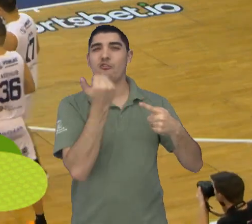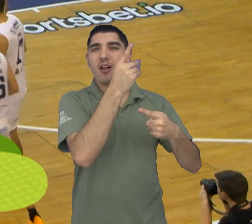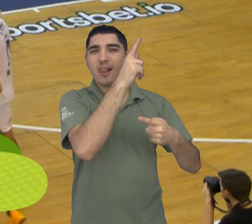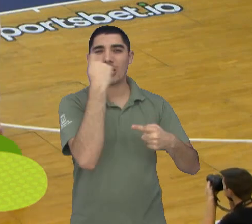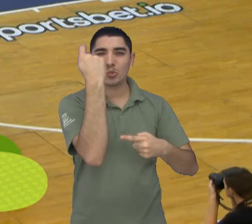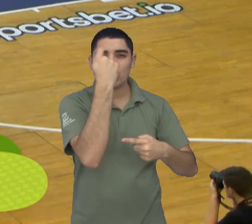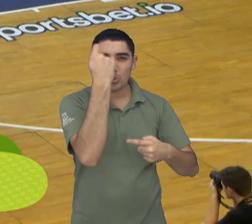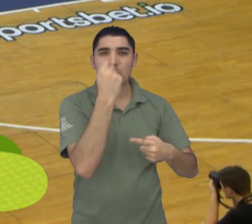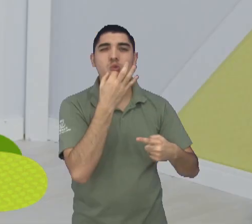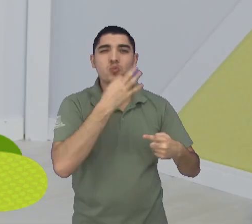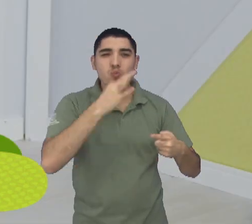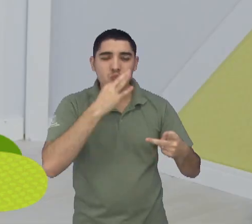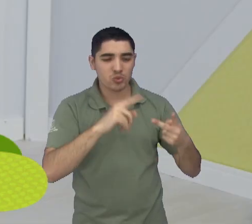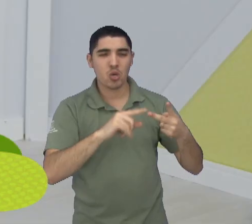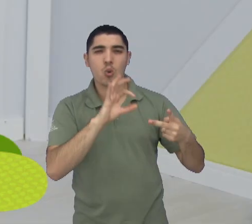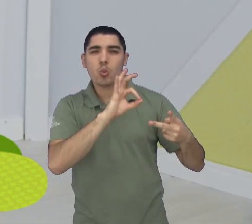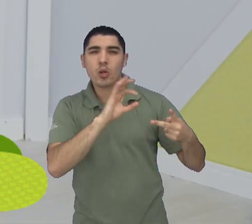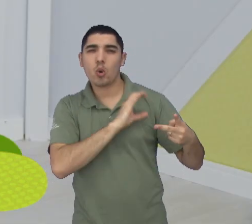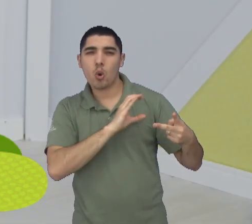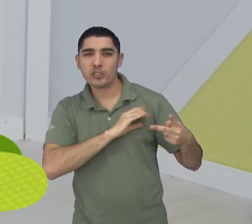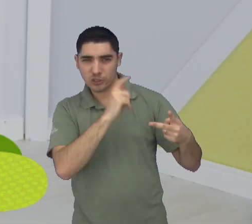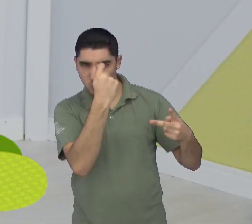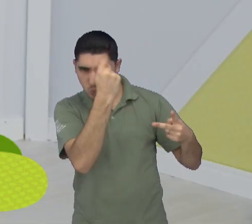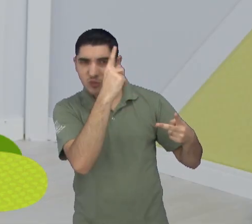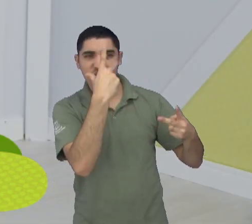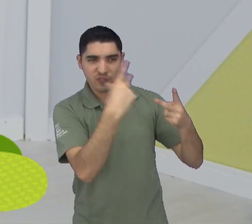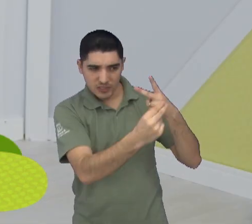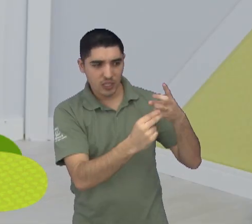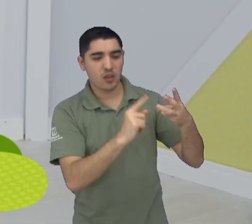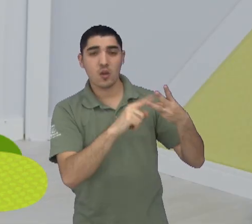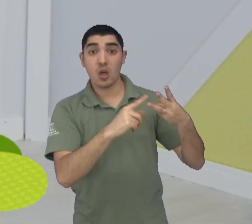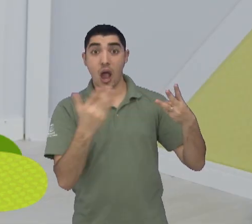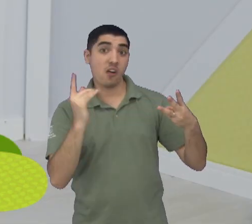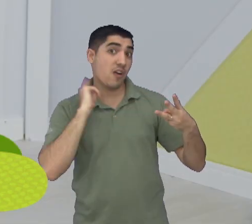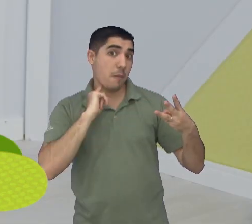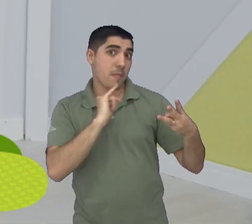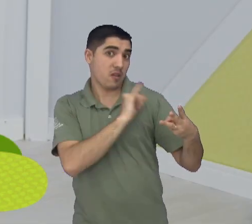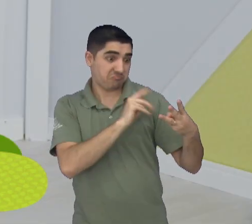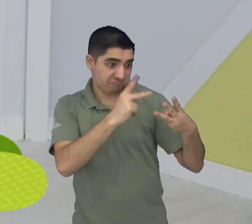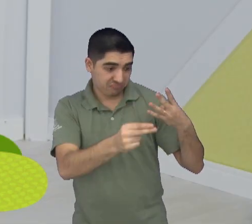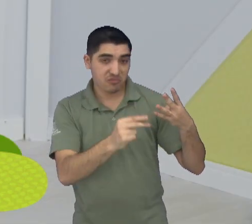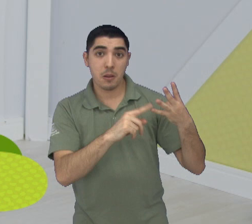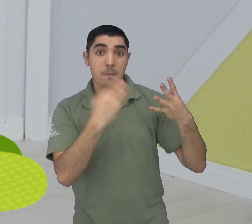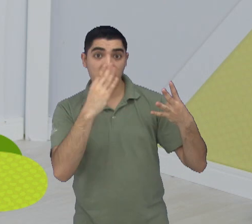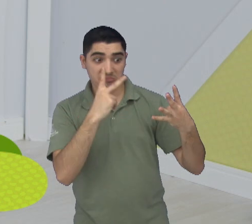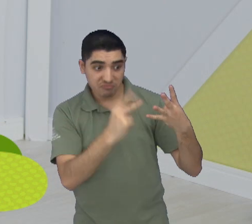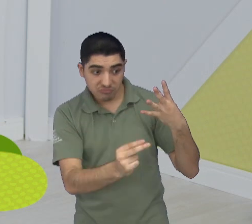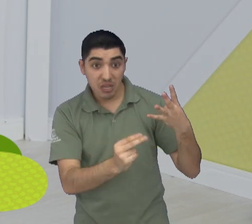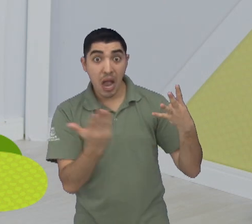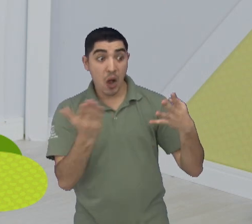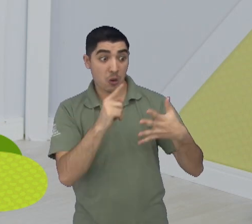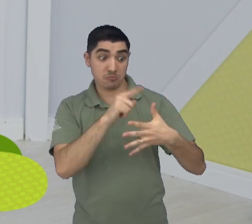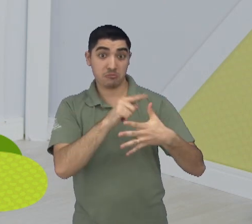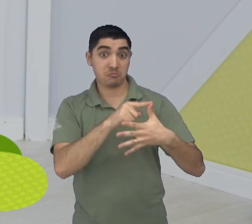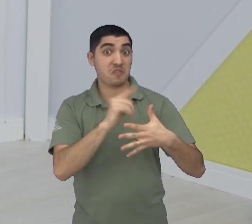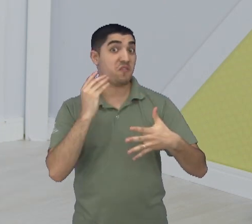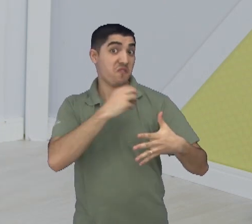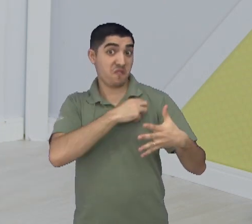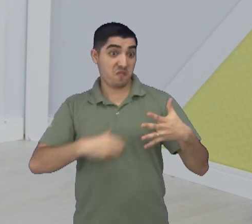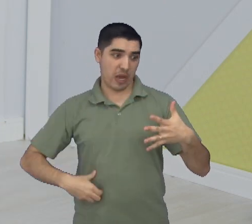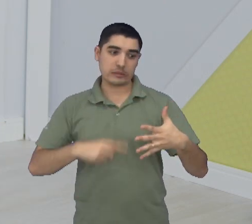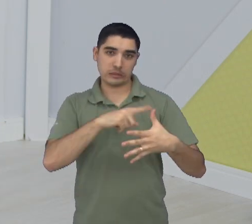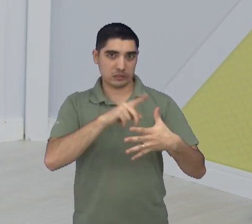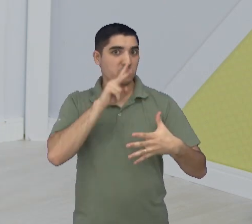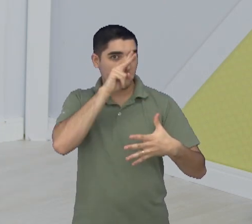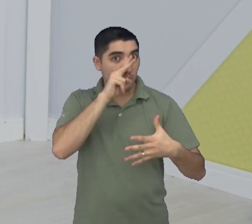aí contra o Vascão, e o Vascão que vai bem na tabela, até em terceiro, enfim. Mas é um jogo difícil, mas pode aí fazer uma